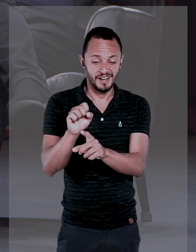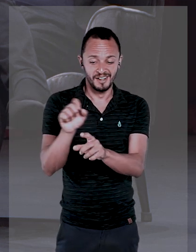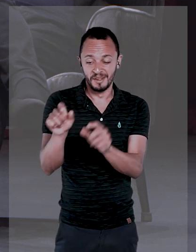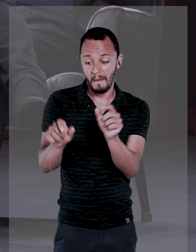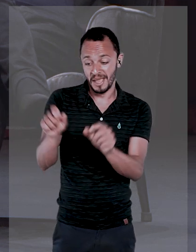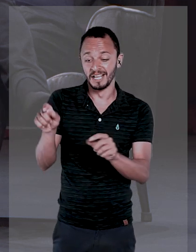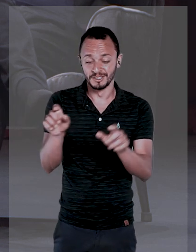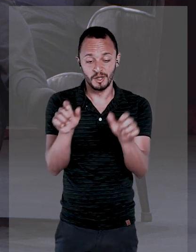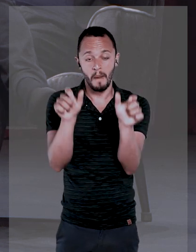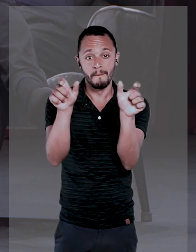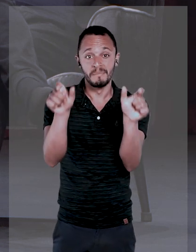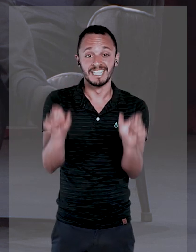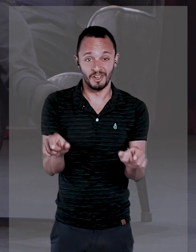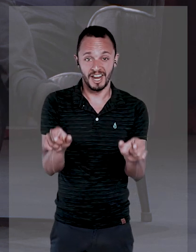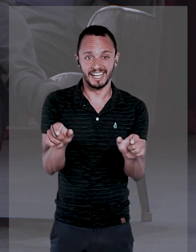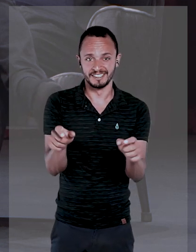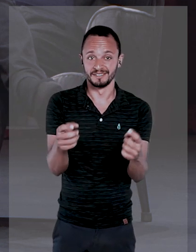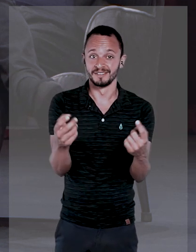a Amazónia.